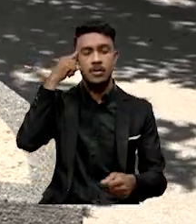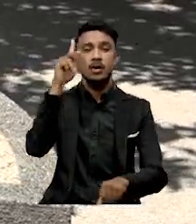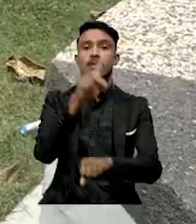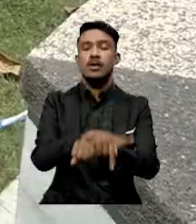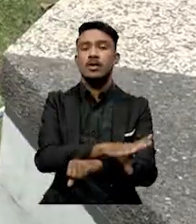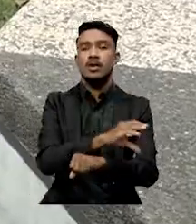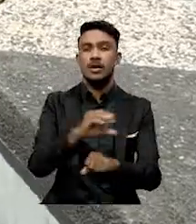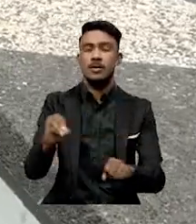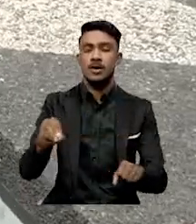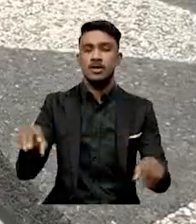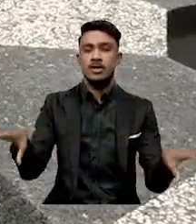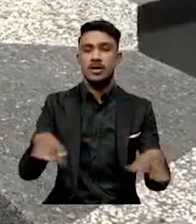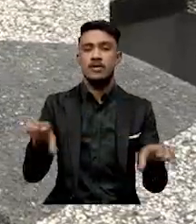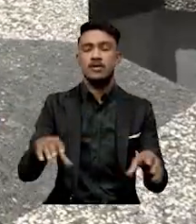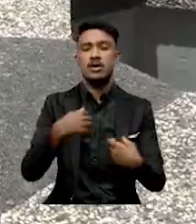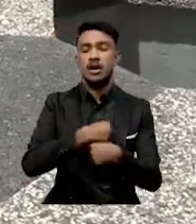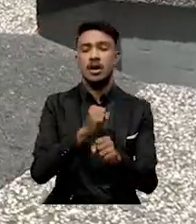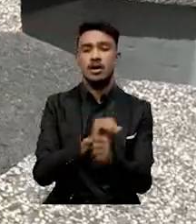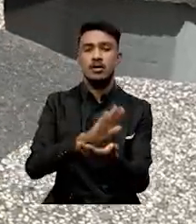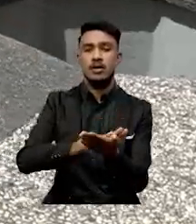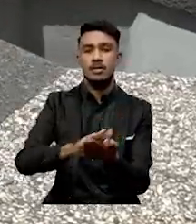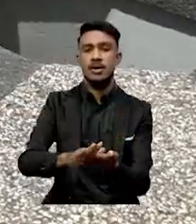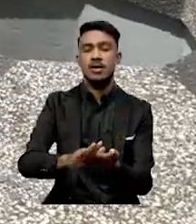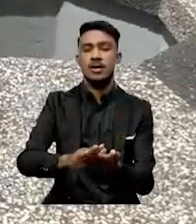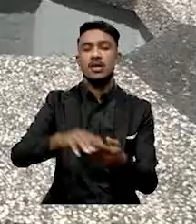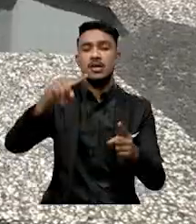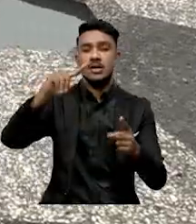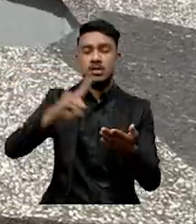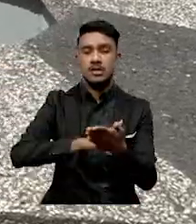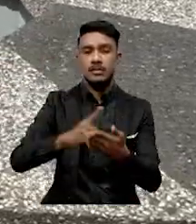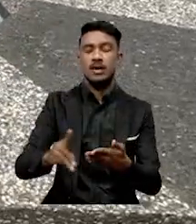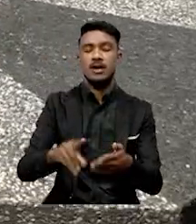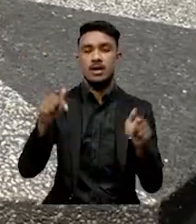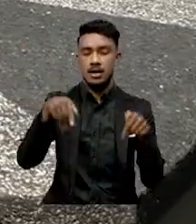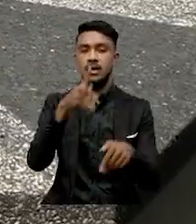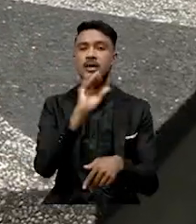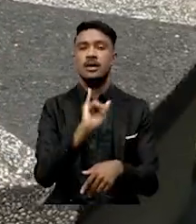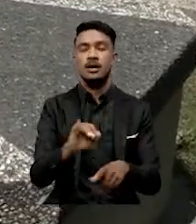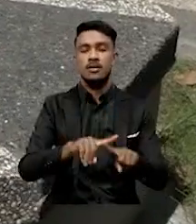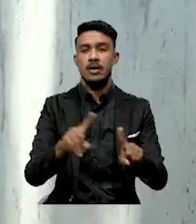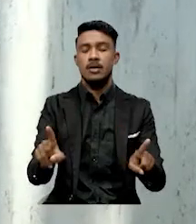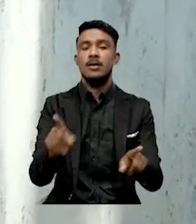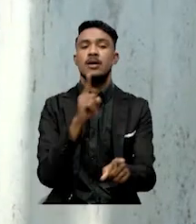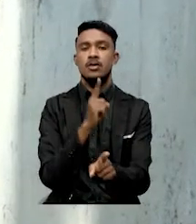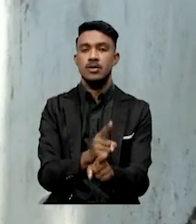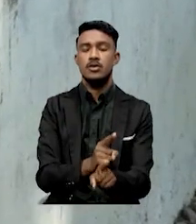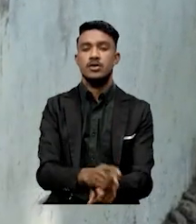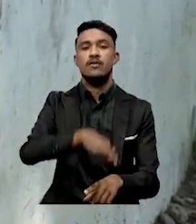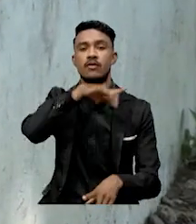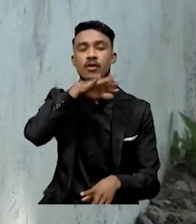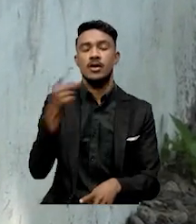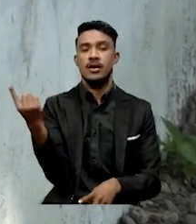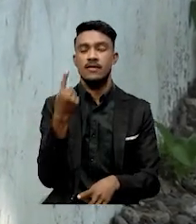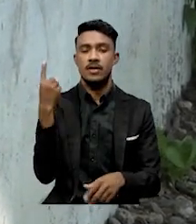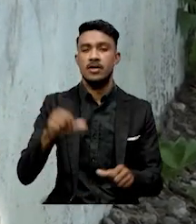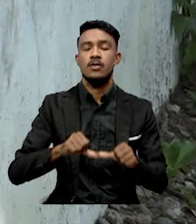pubblico, no entidade sira halo limpeza, cada semana ia dililaran, ma be realidade lixo continua na clecar, hori